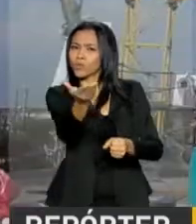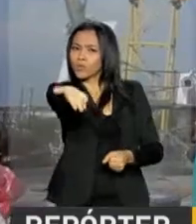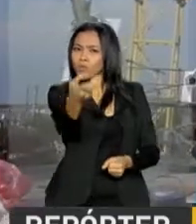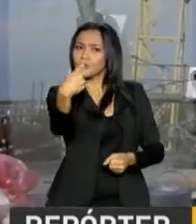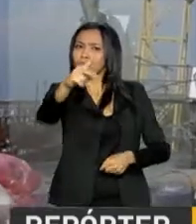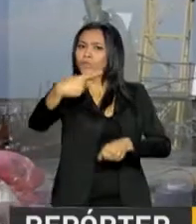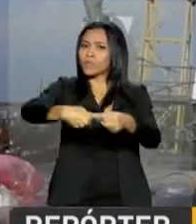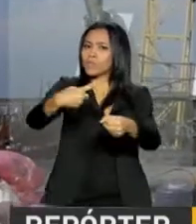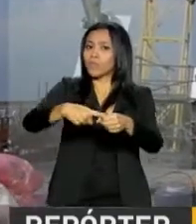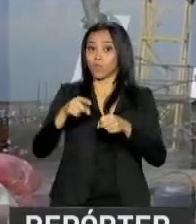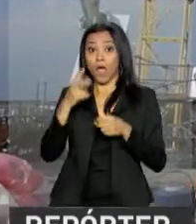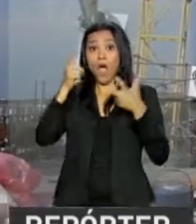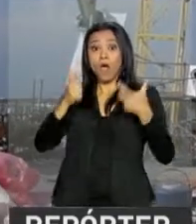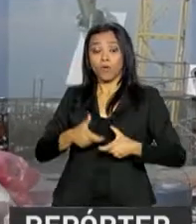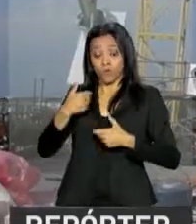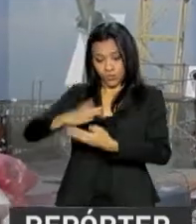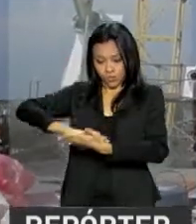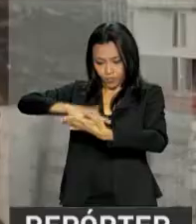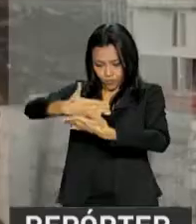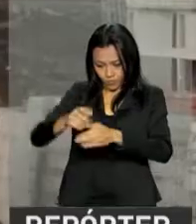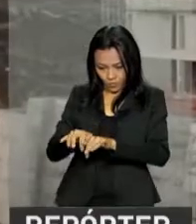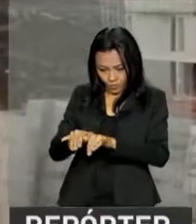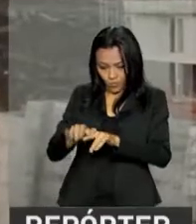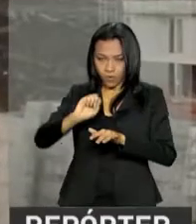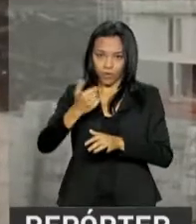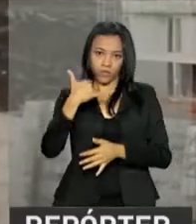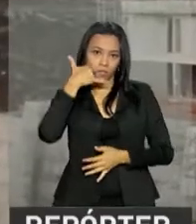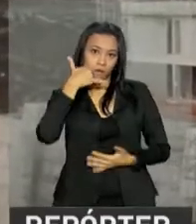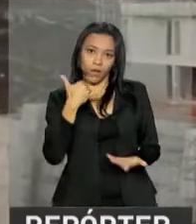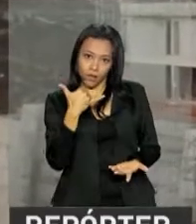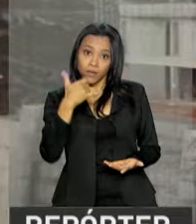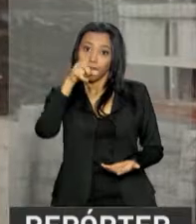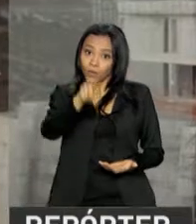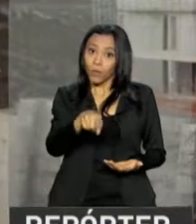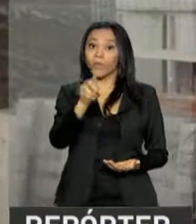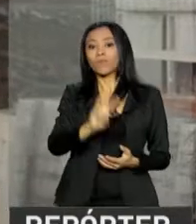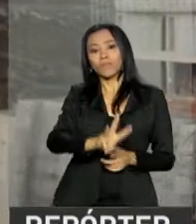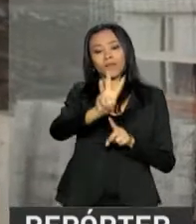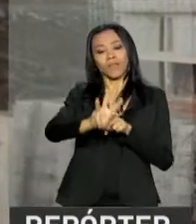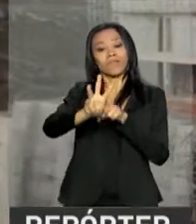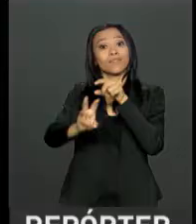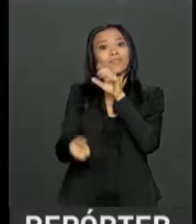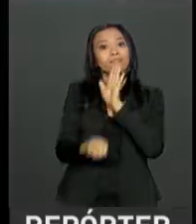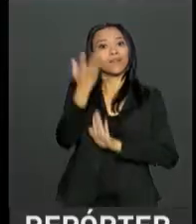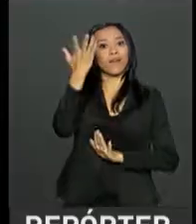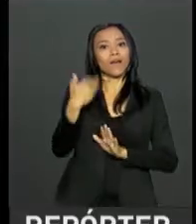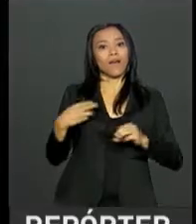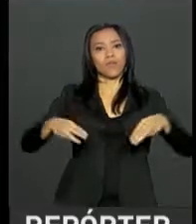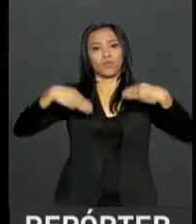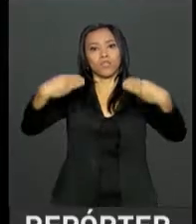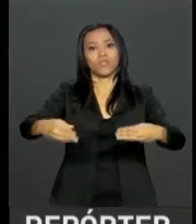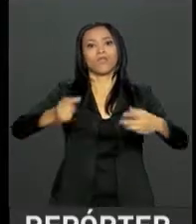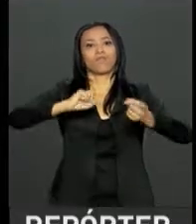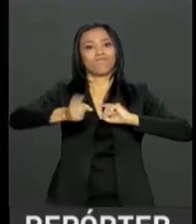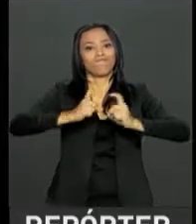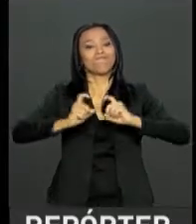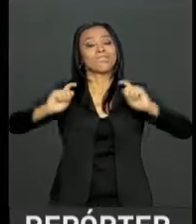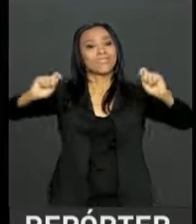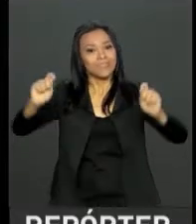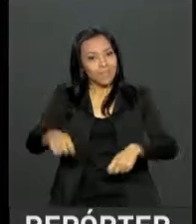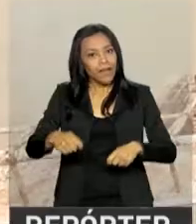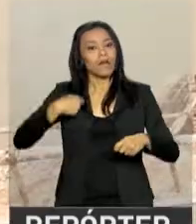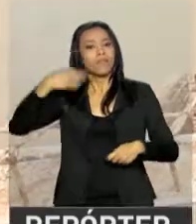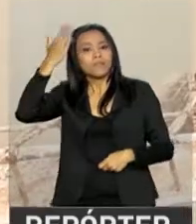município pelo computador ou pela tela do celular? Com a plataforma Painel de Obras, criada pelo Ministério do Planejamento, é